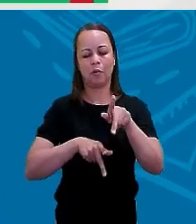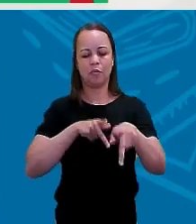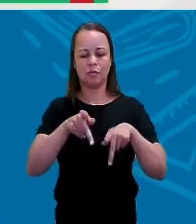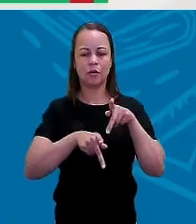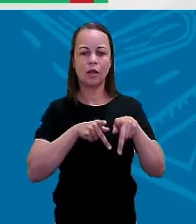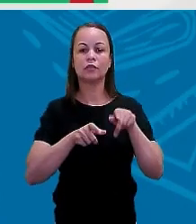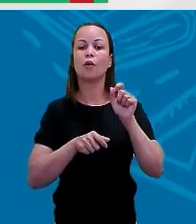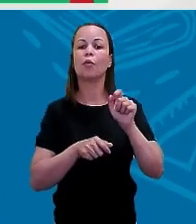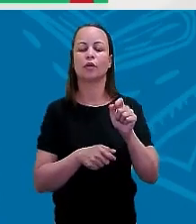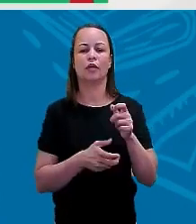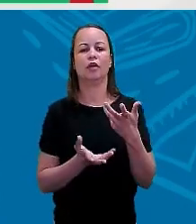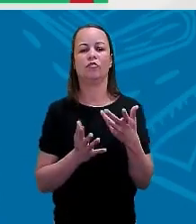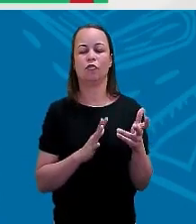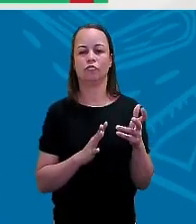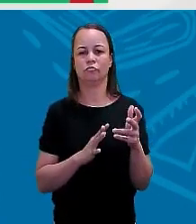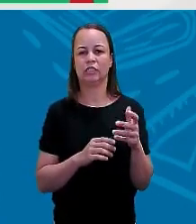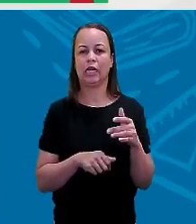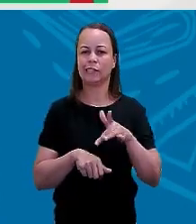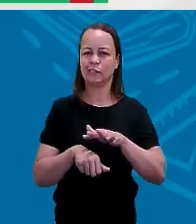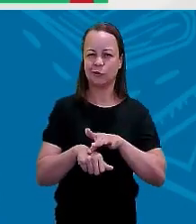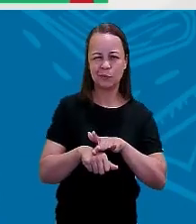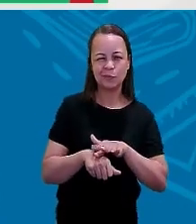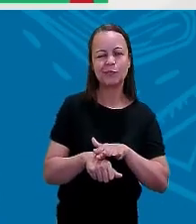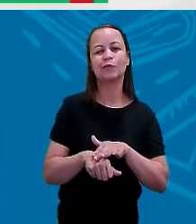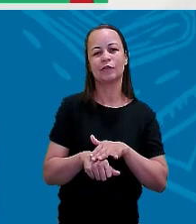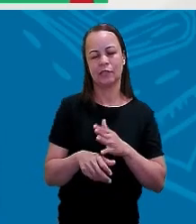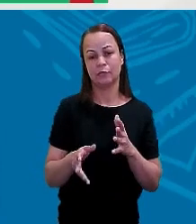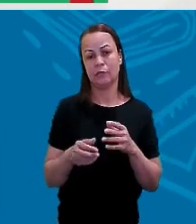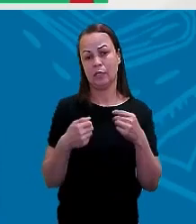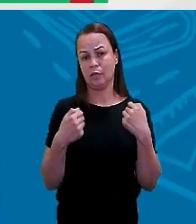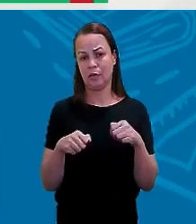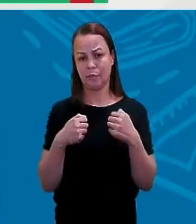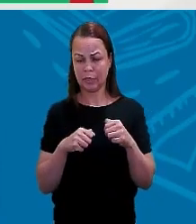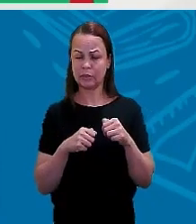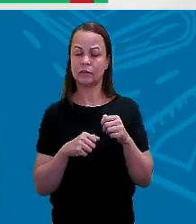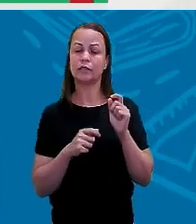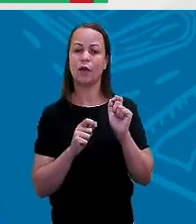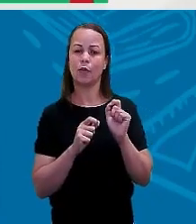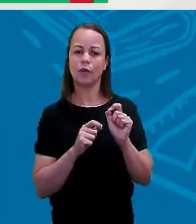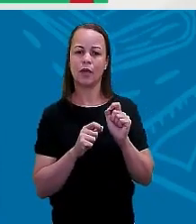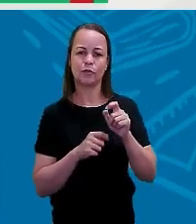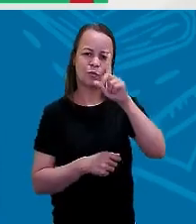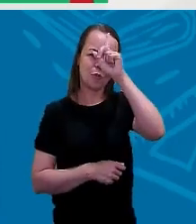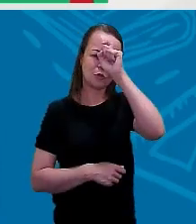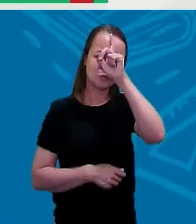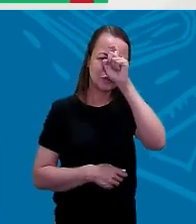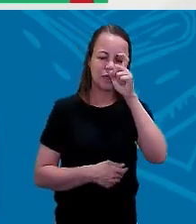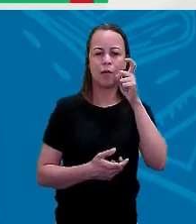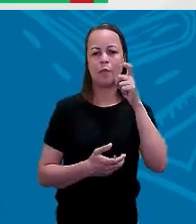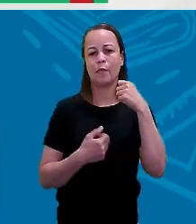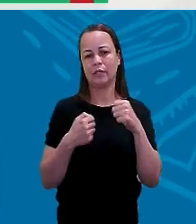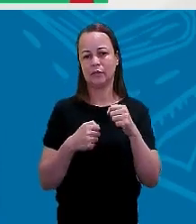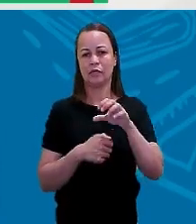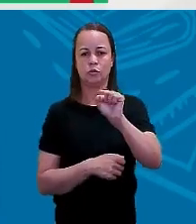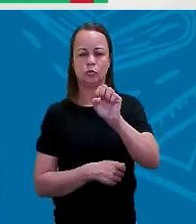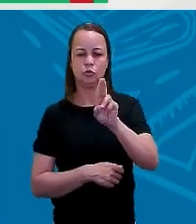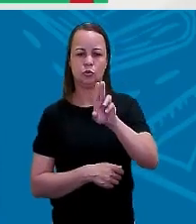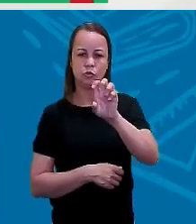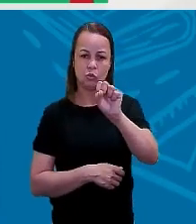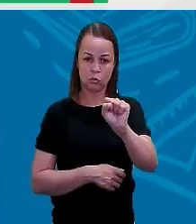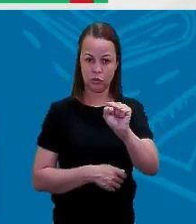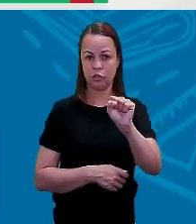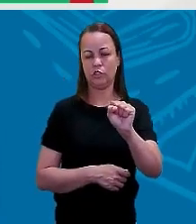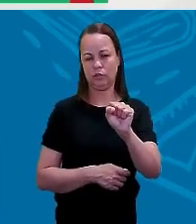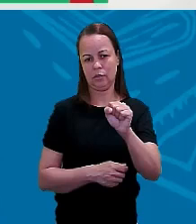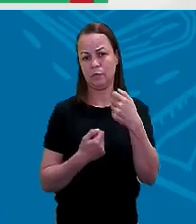pessoas vão ficar mais sujeitas a adoecerem e vão precisar do hospital, vão precisar de ir lá para o SUS, para o Sistema Único de